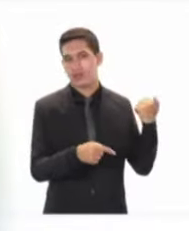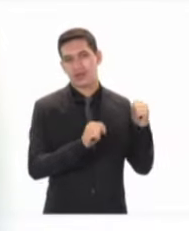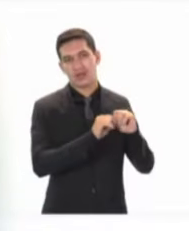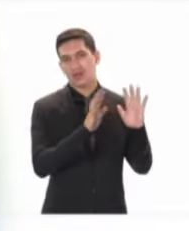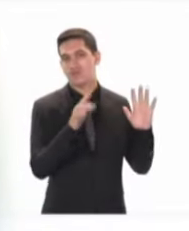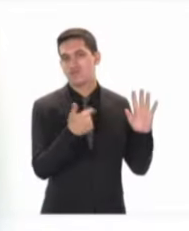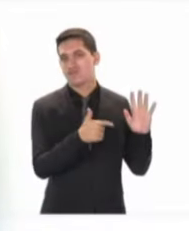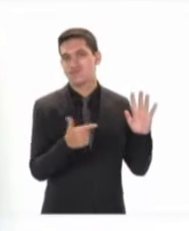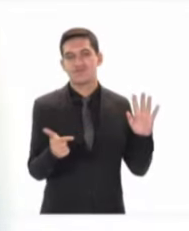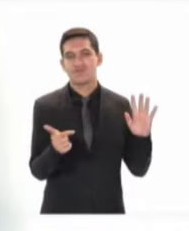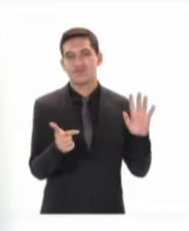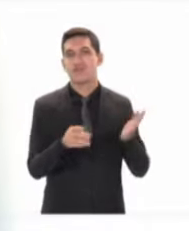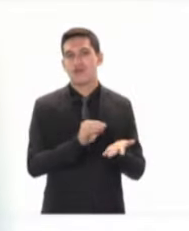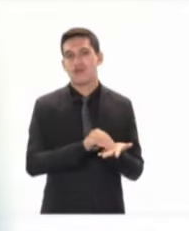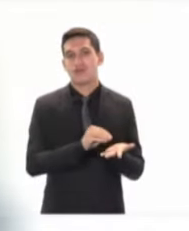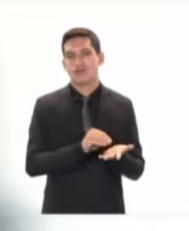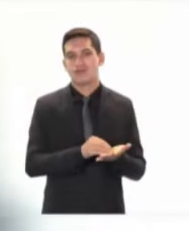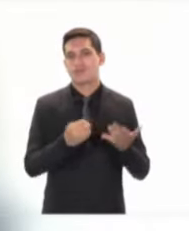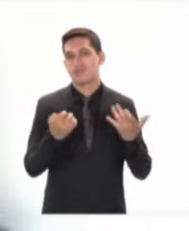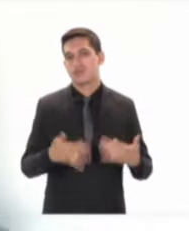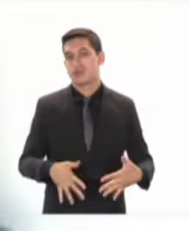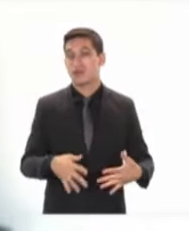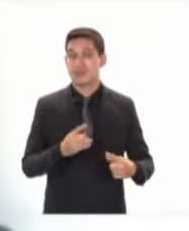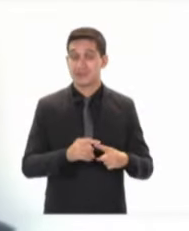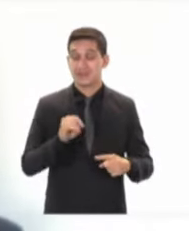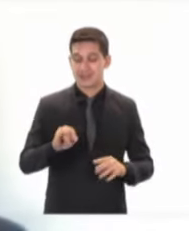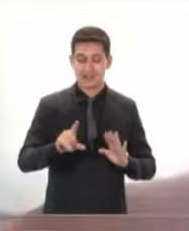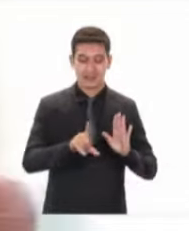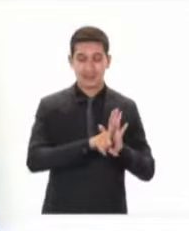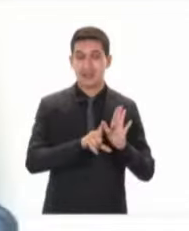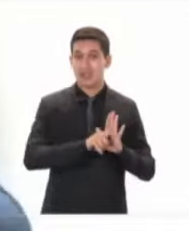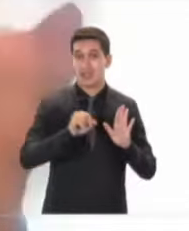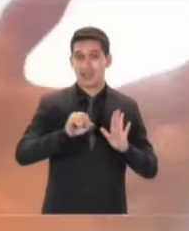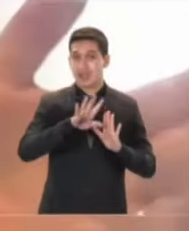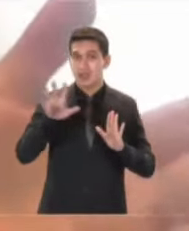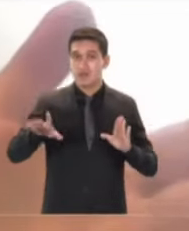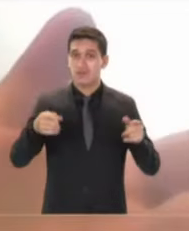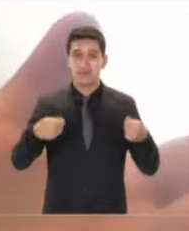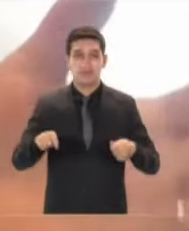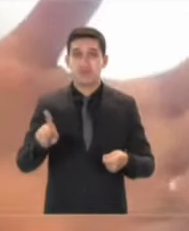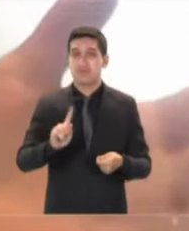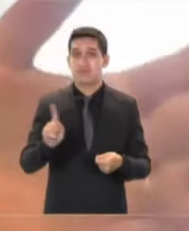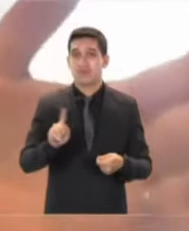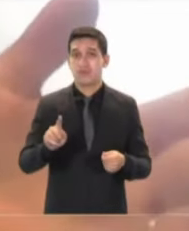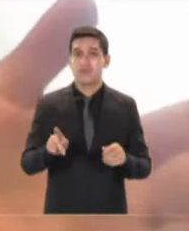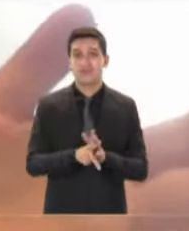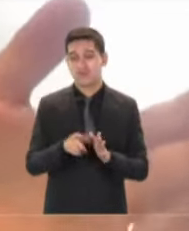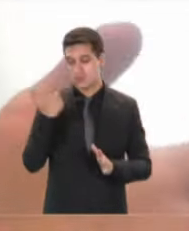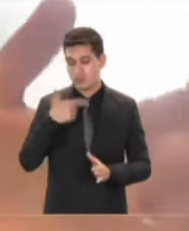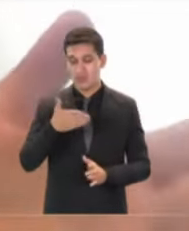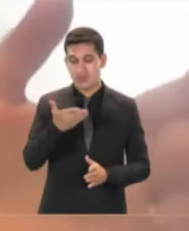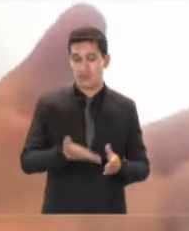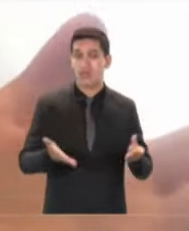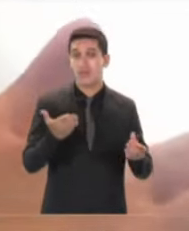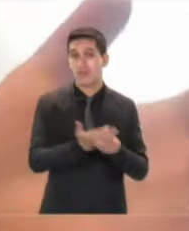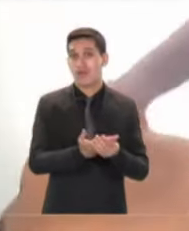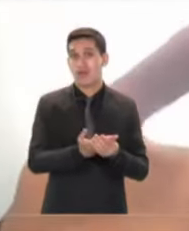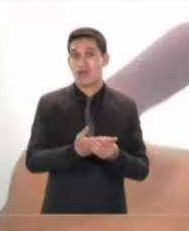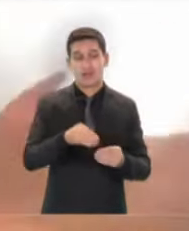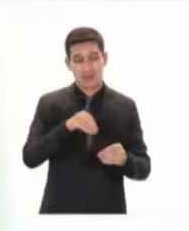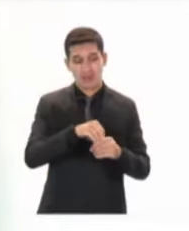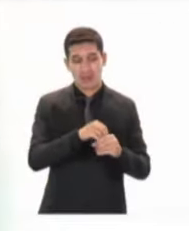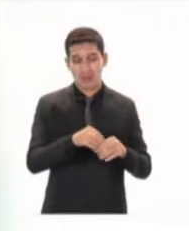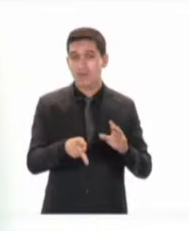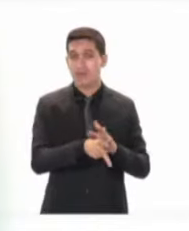clara. Porquanto, se a lei fosse clara, não haveria razão para uma margem normativa infralegal